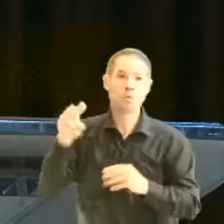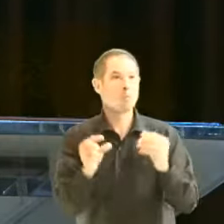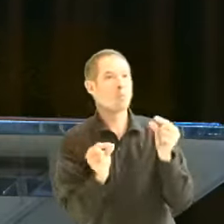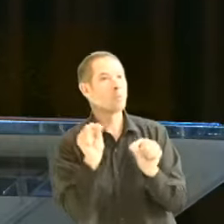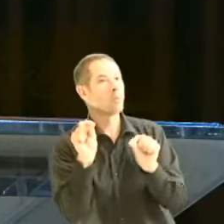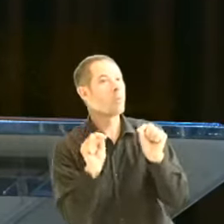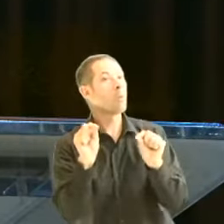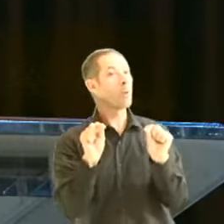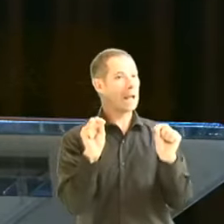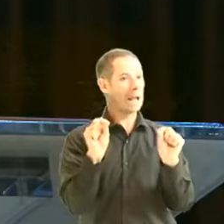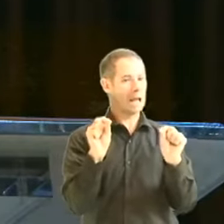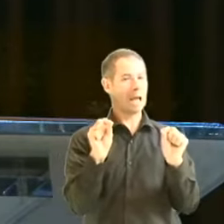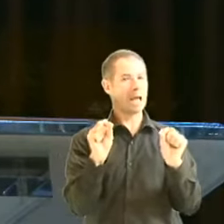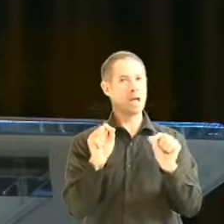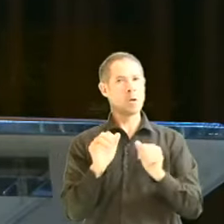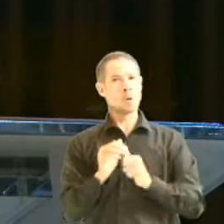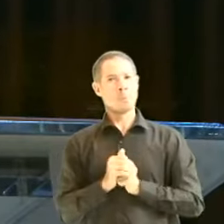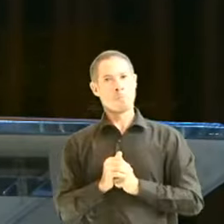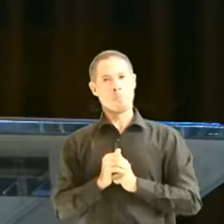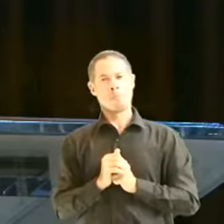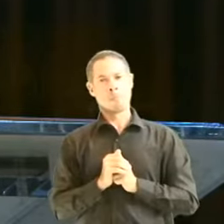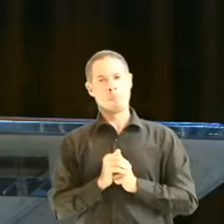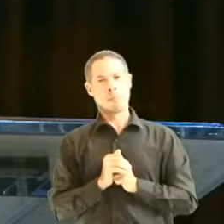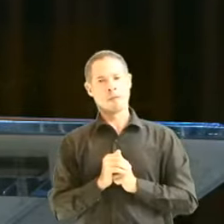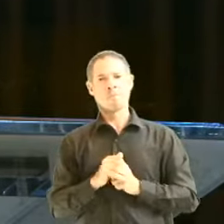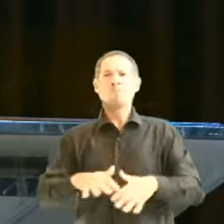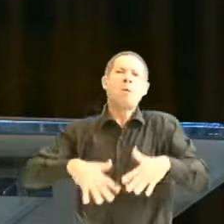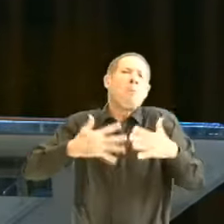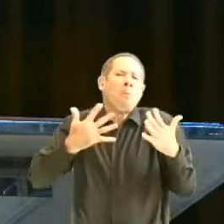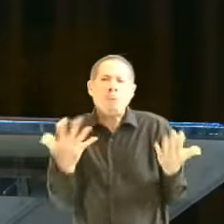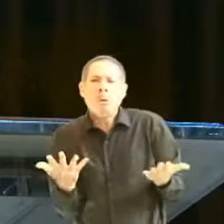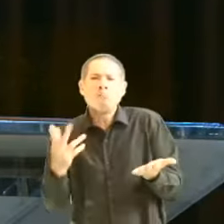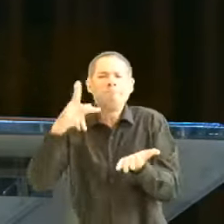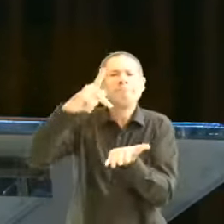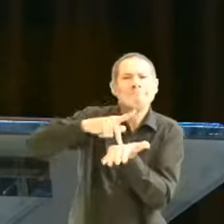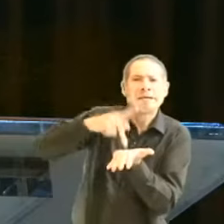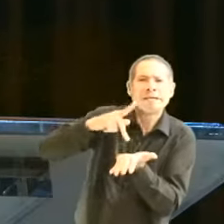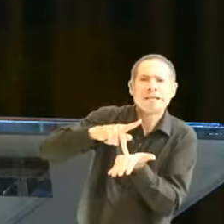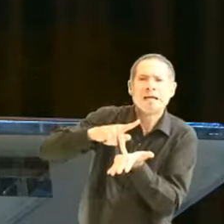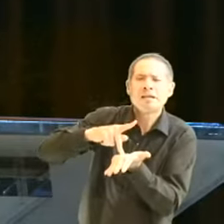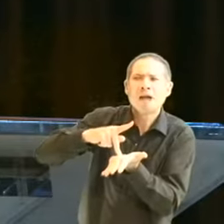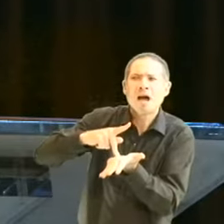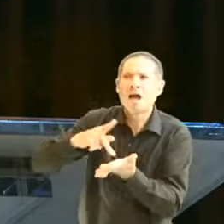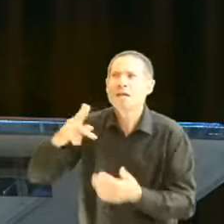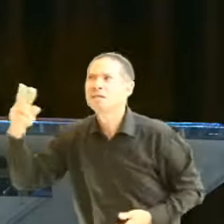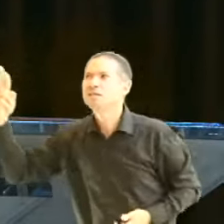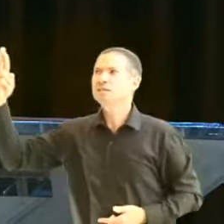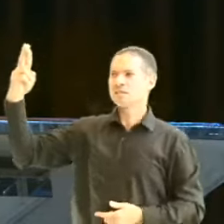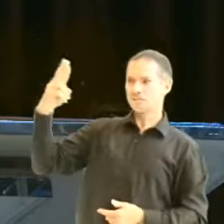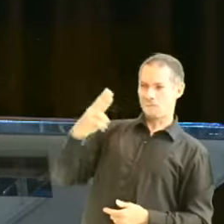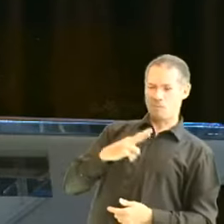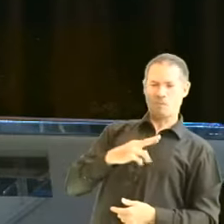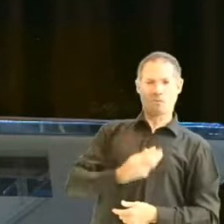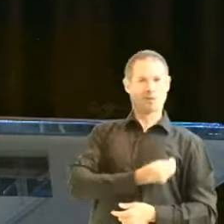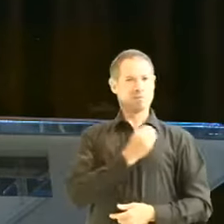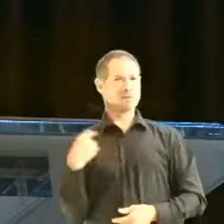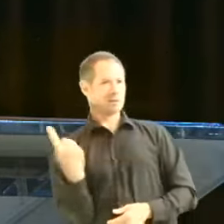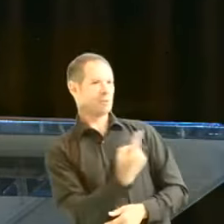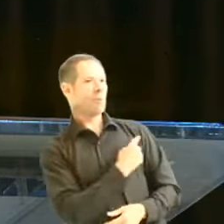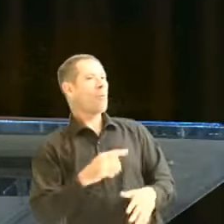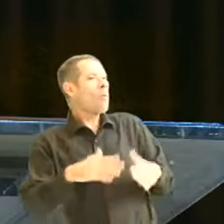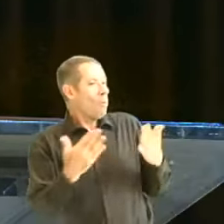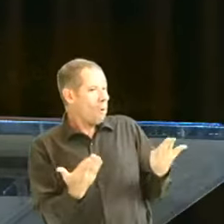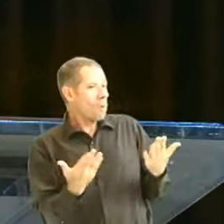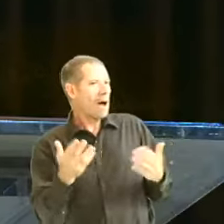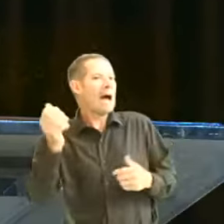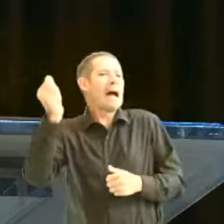viu, é que qual é a verdadeira resposta resposta para a nossa vida é quando a gente